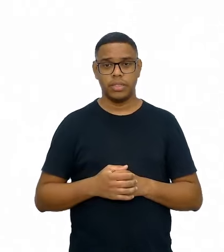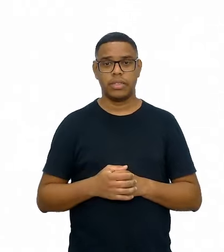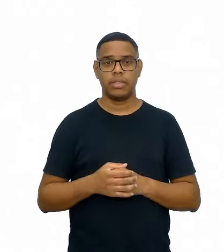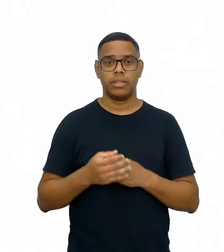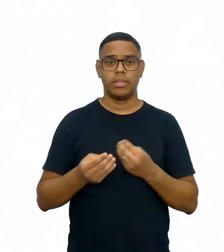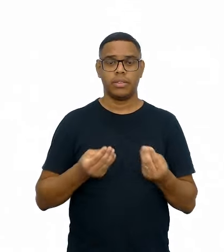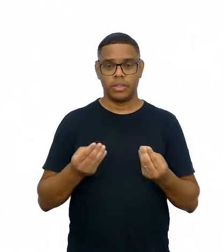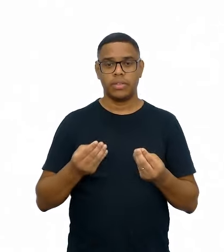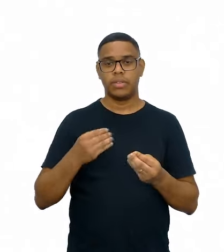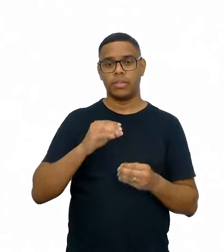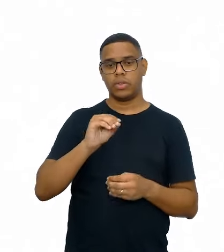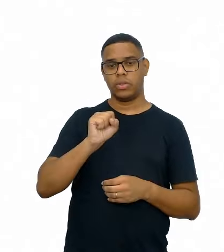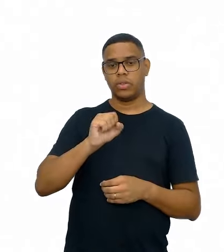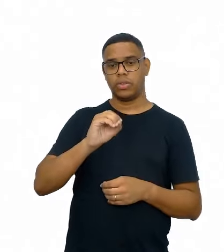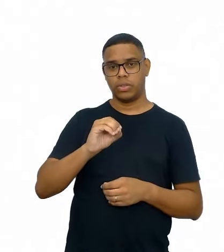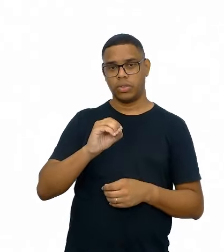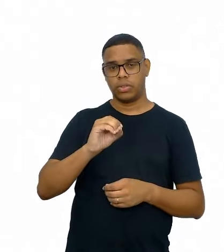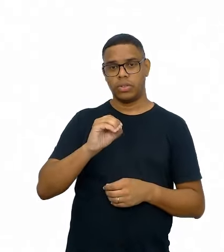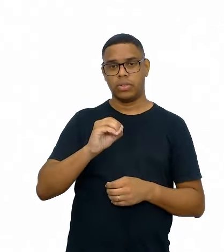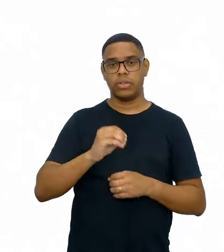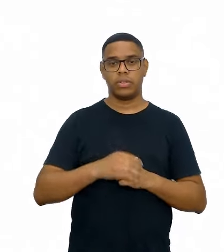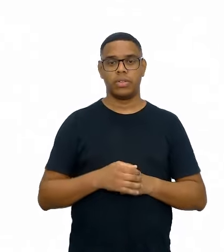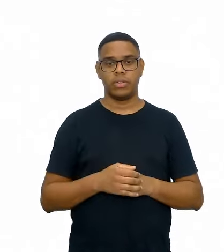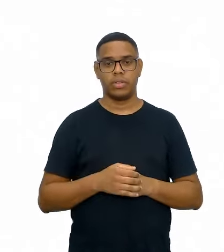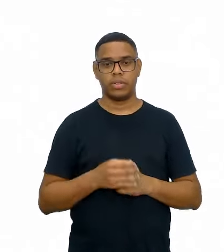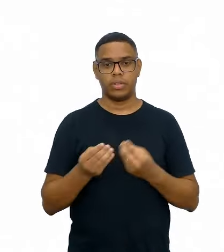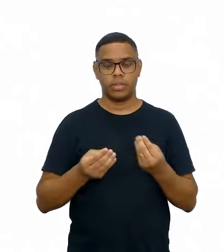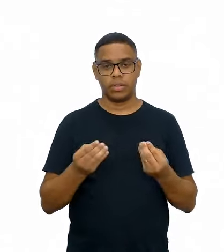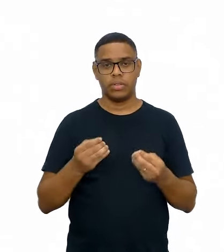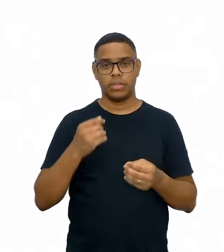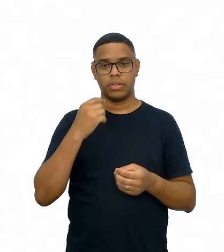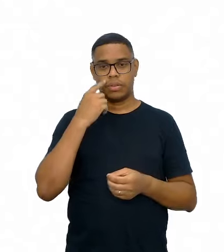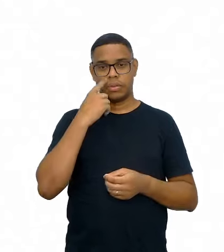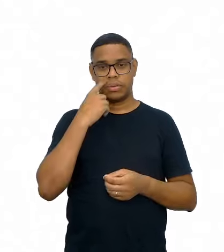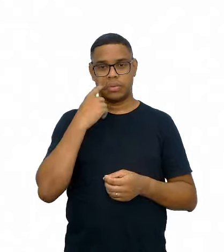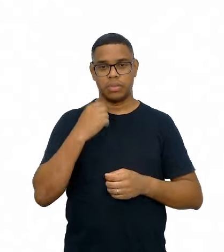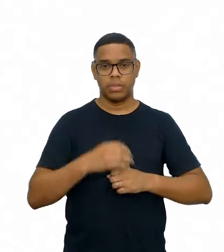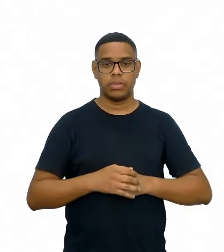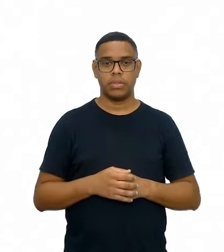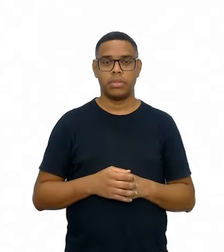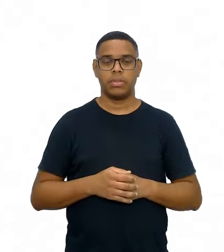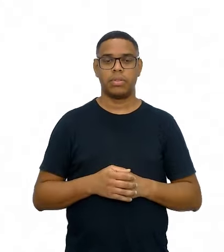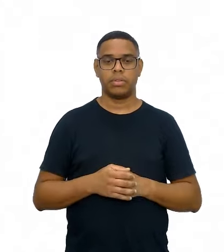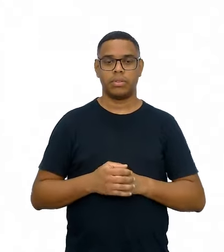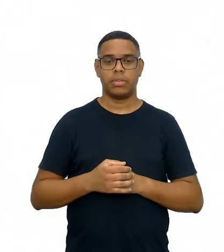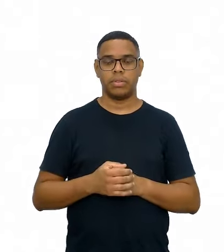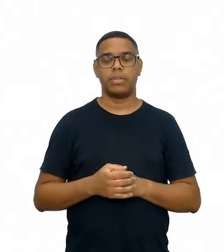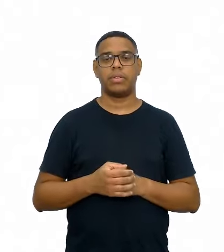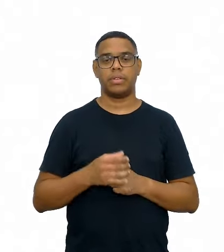é o de levar os alunos a refletir sobre a regularidade ortográfica em questão.